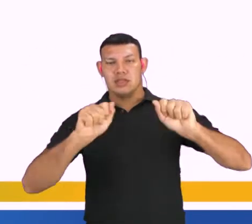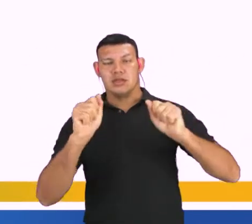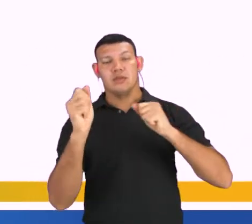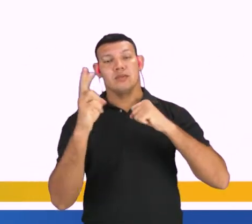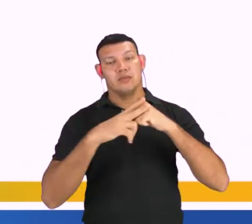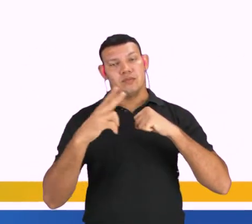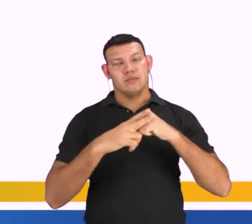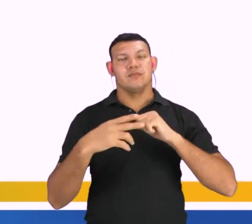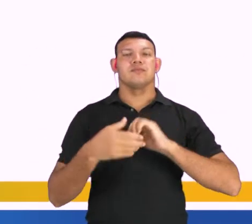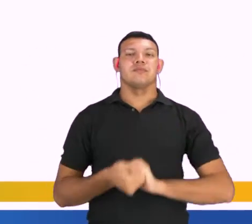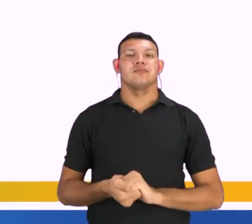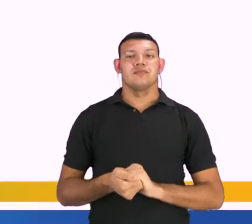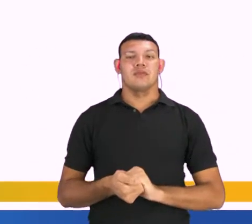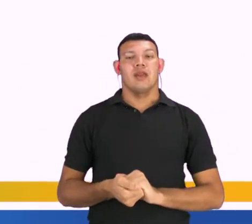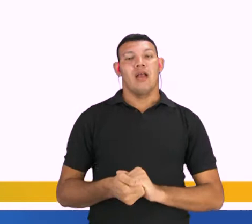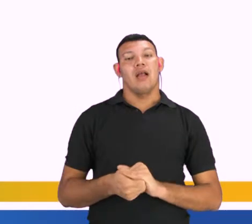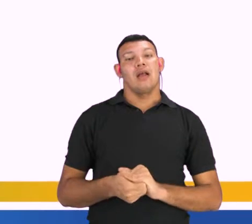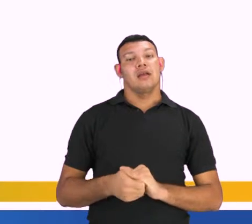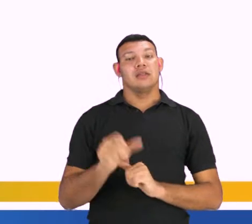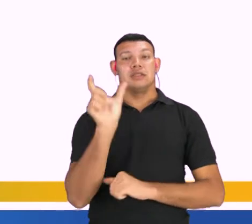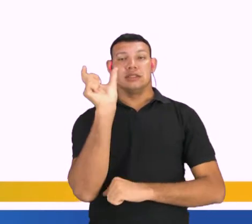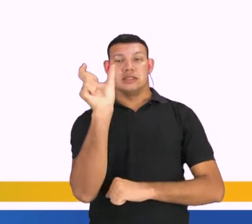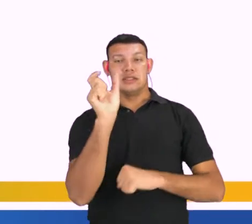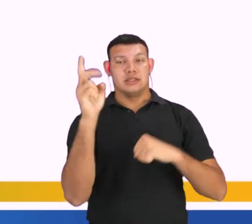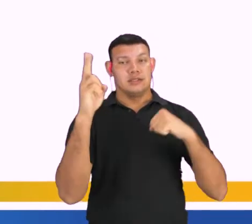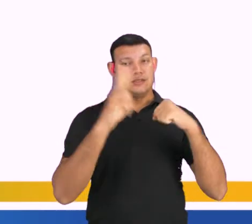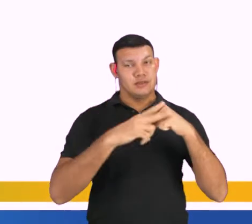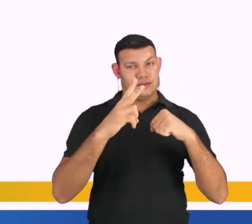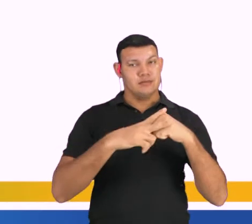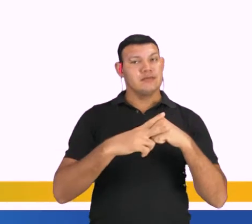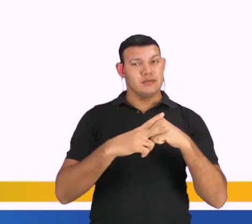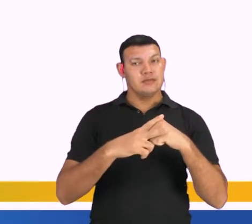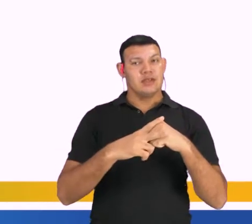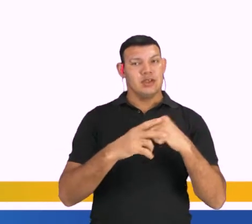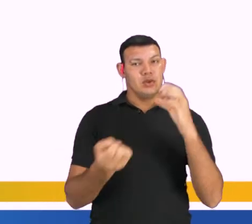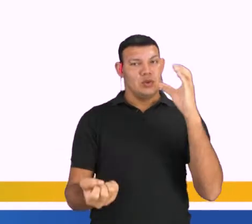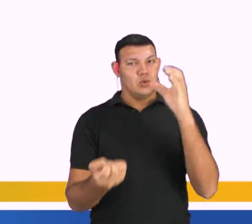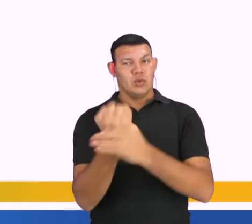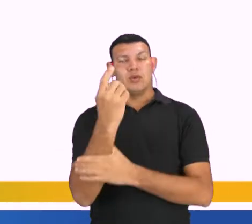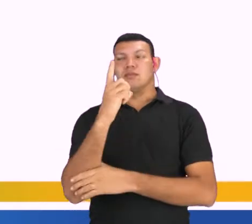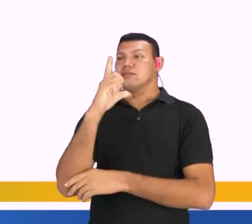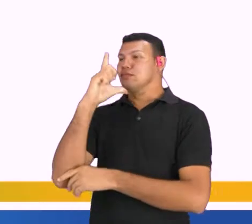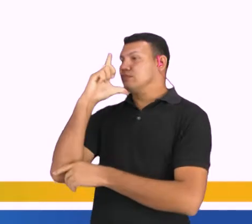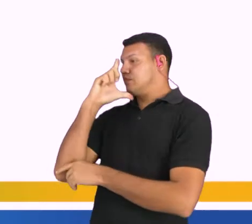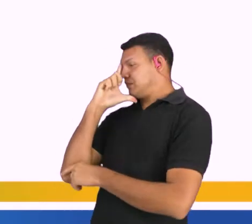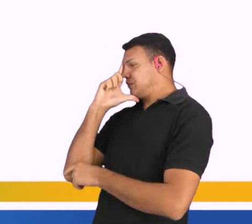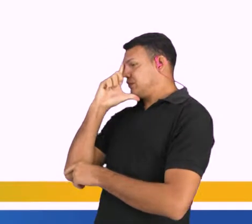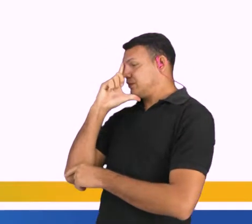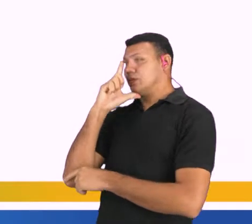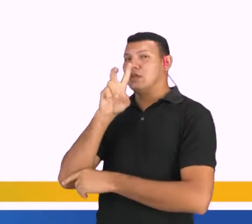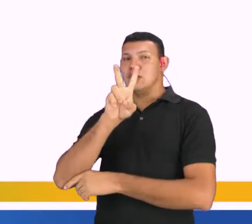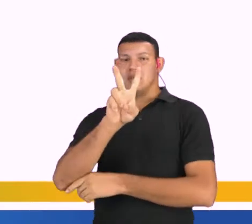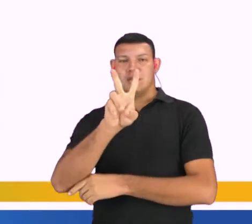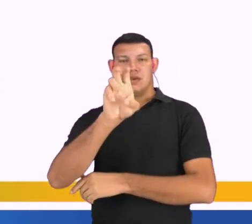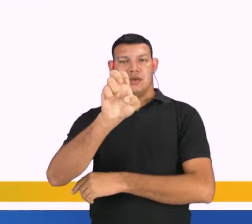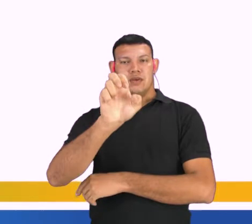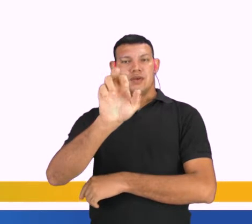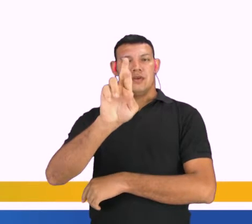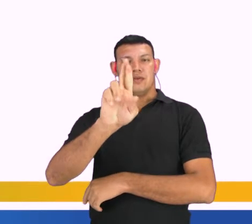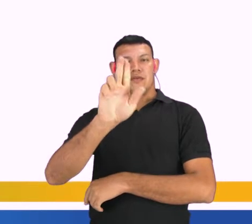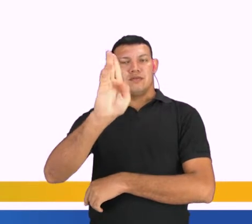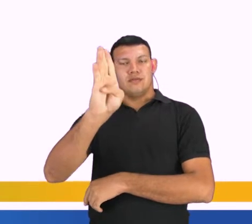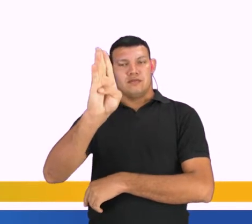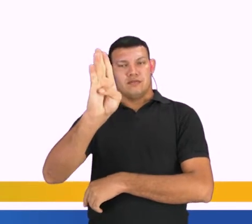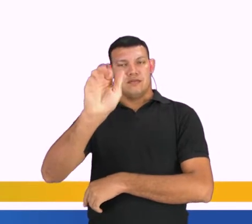slide. O termo verbal tem origem do latim verbale, proveniente de verbo, que quer